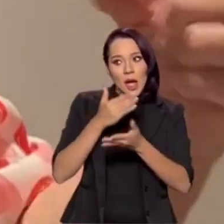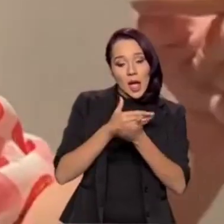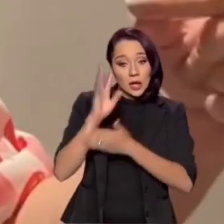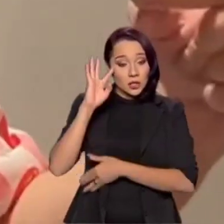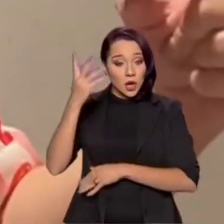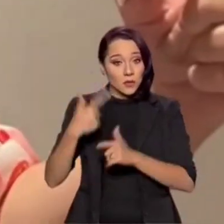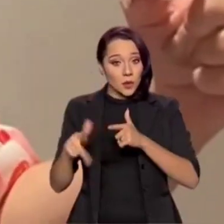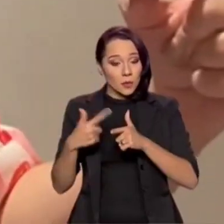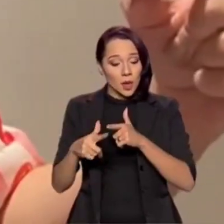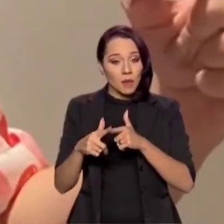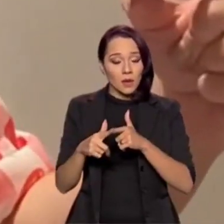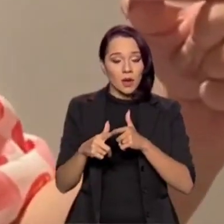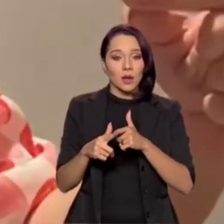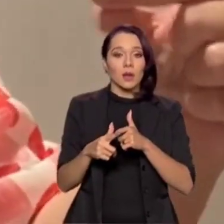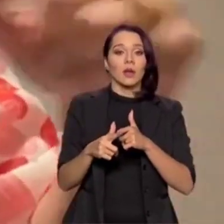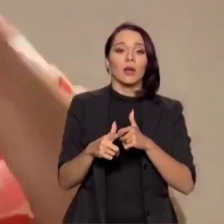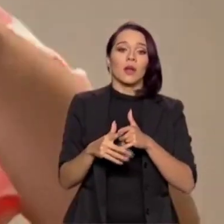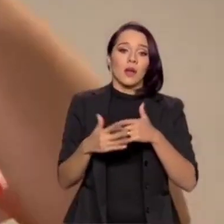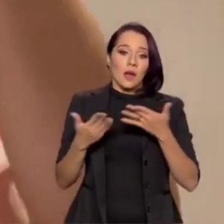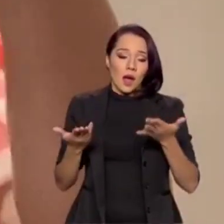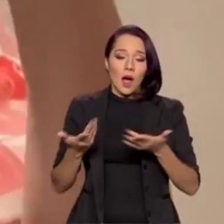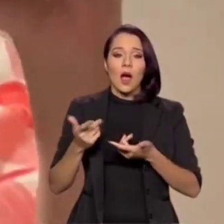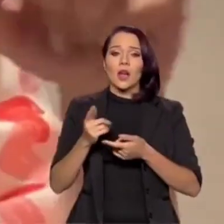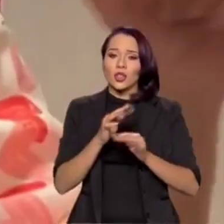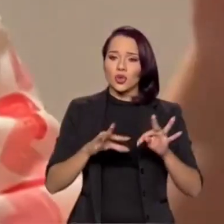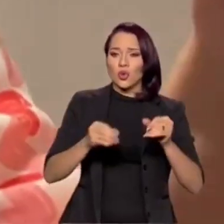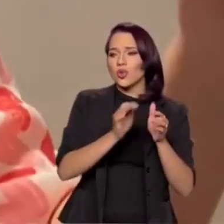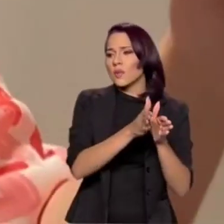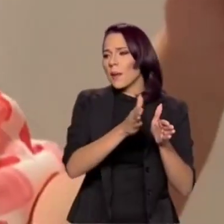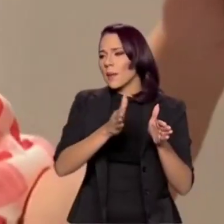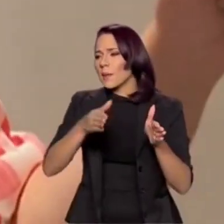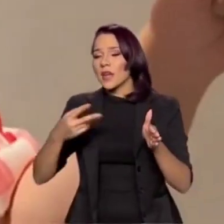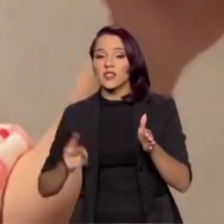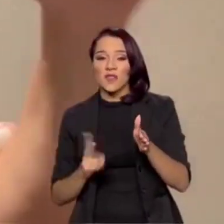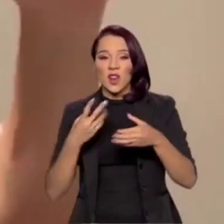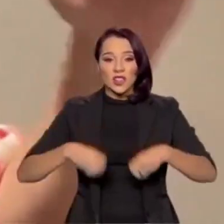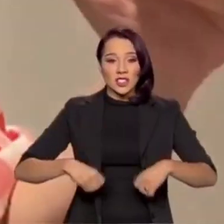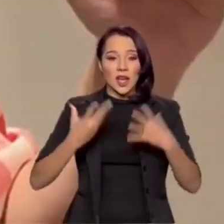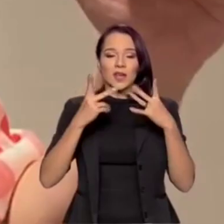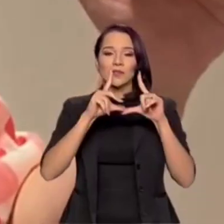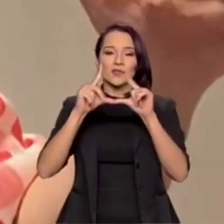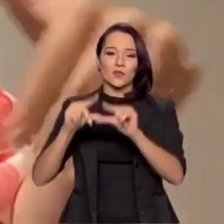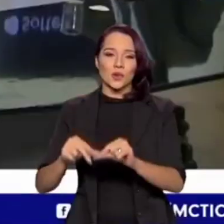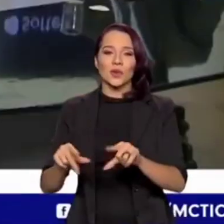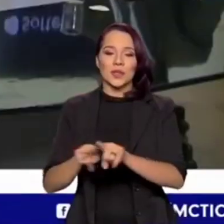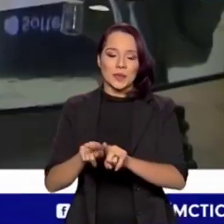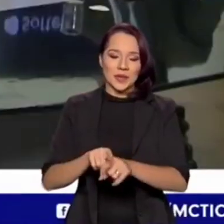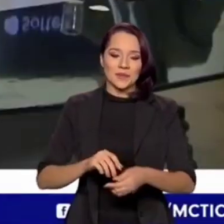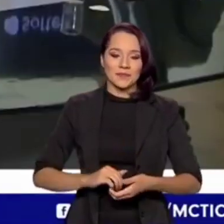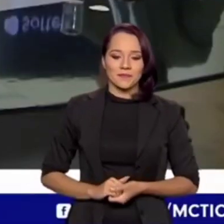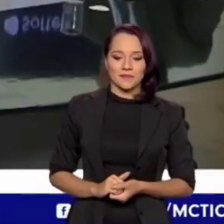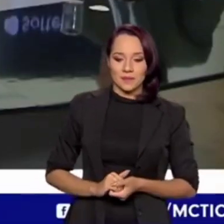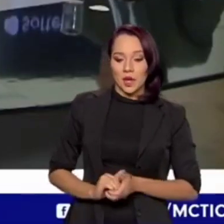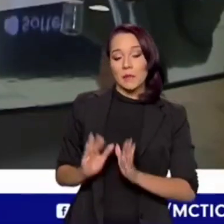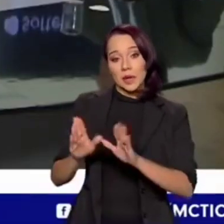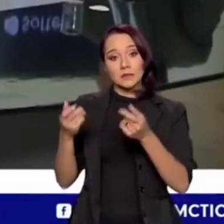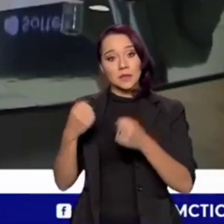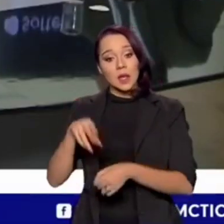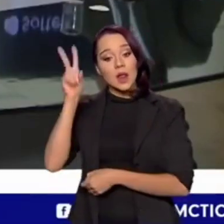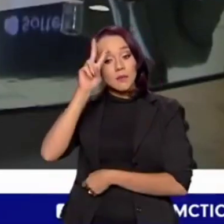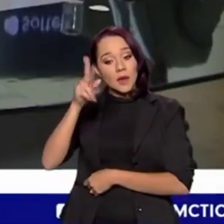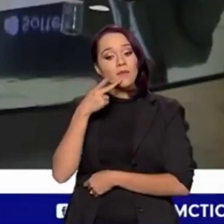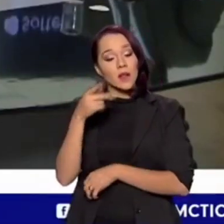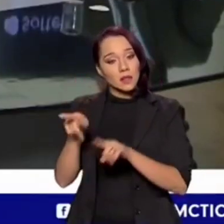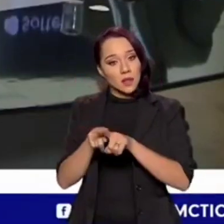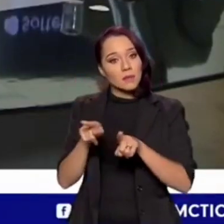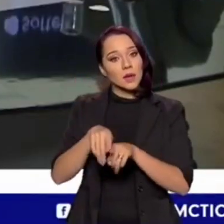atendimento primário, a questão do paciente, toda a cadeia de custo da gestão pública é reduzida. Mas não podemos deixar de falar